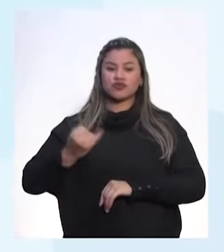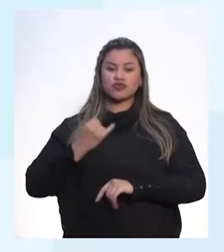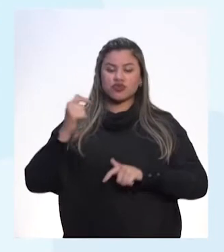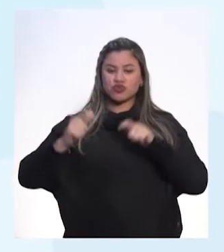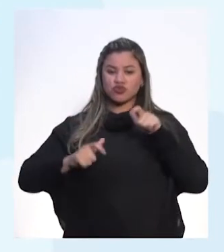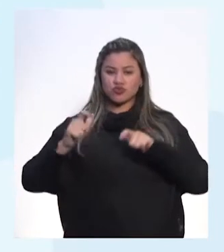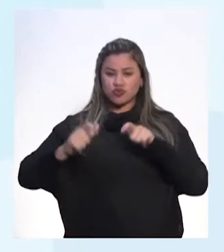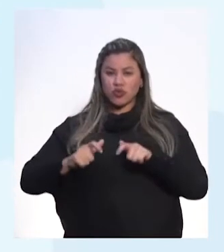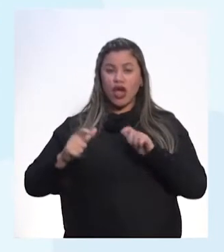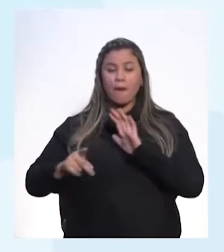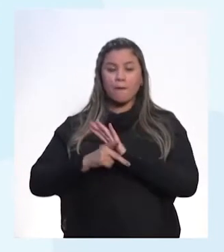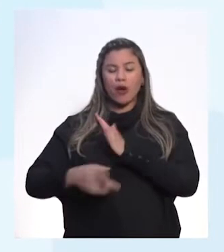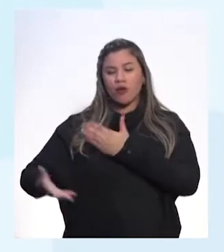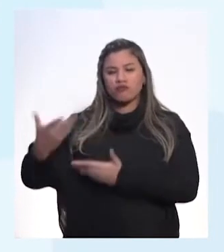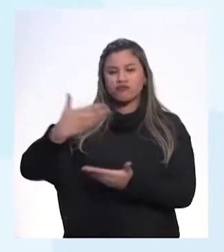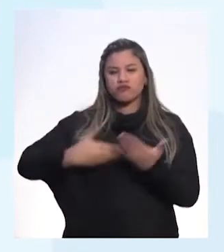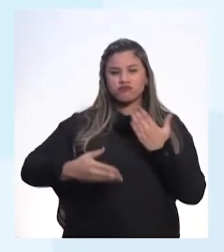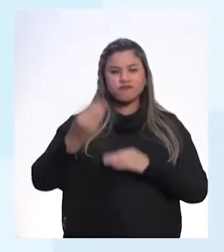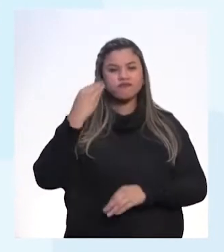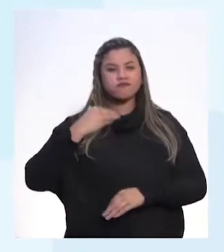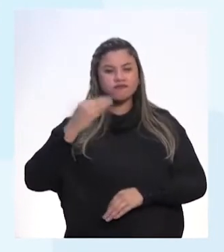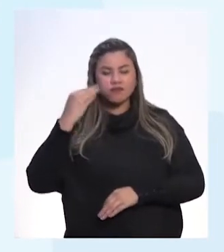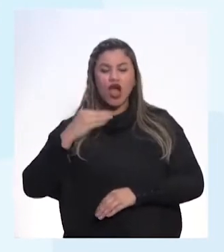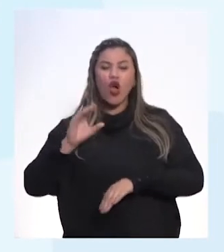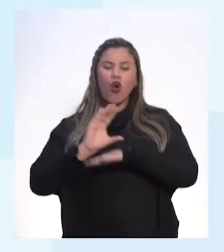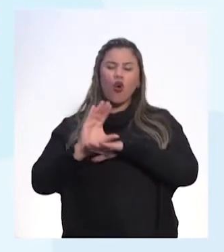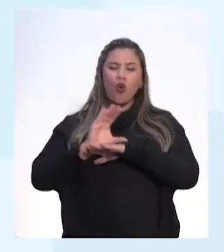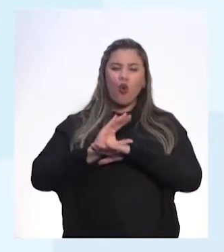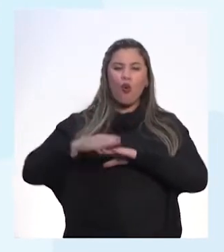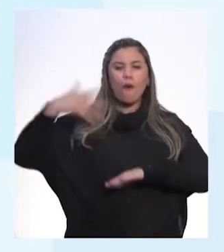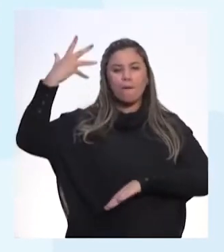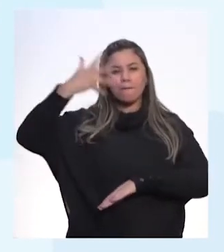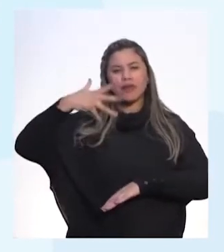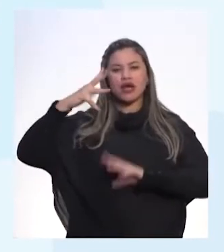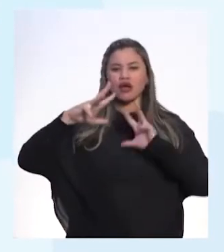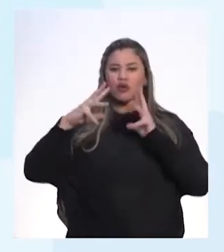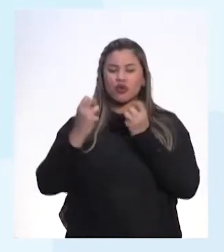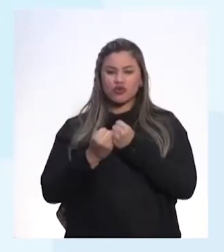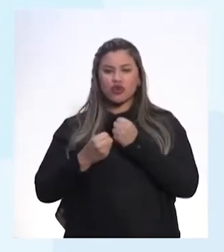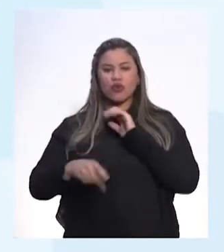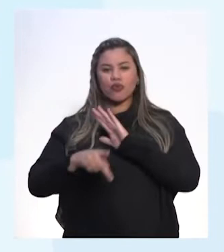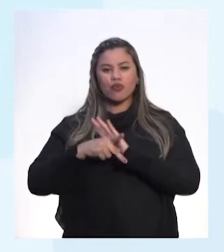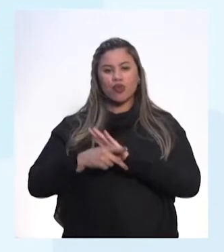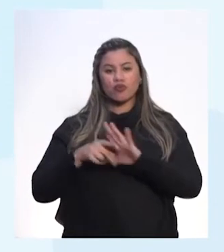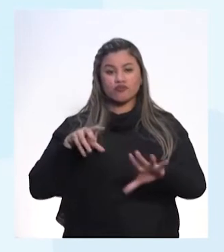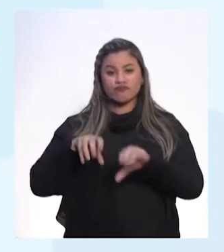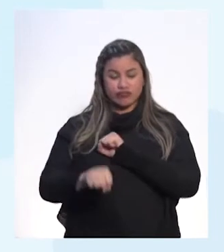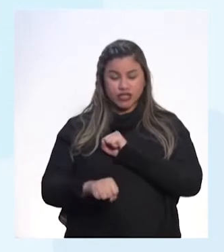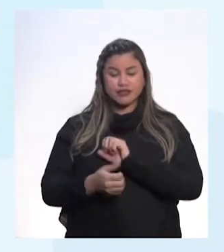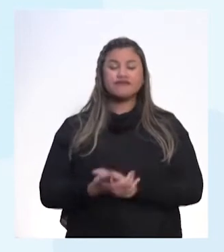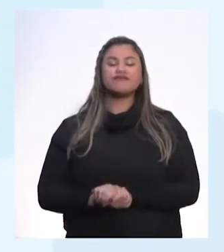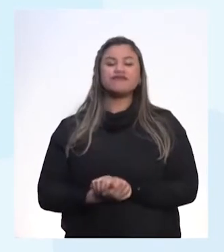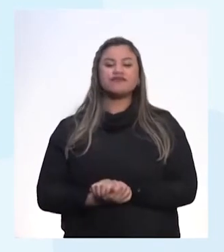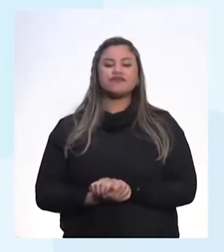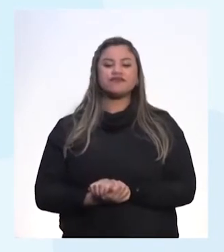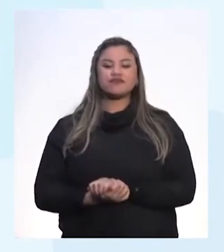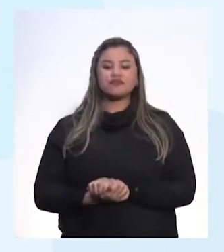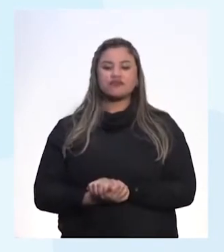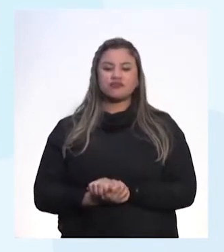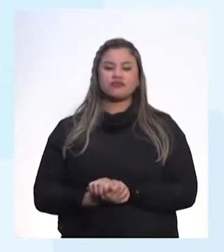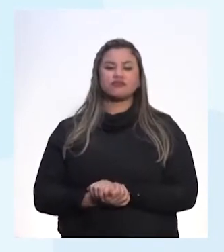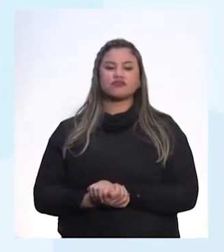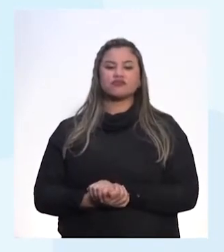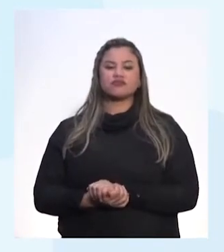troca de vivências. Além de cursos, palestras e workshops de caráter formativo, contribuem